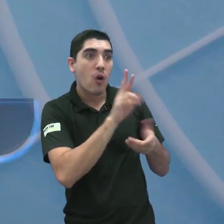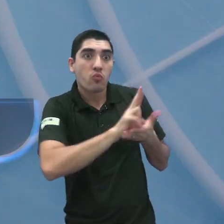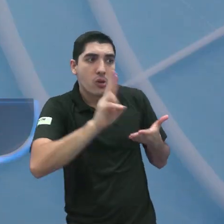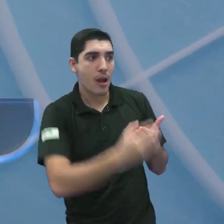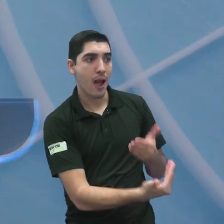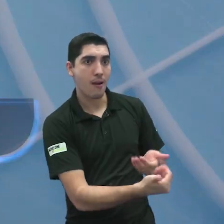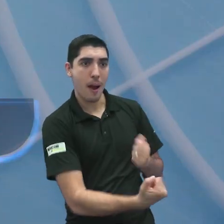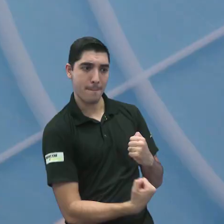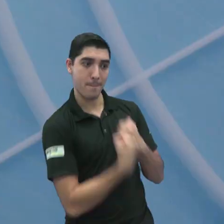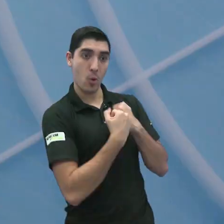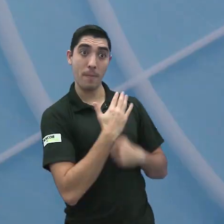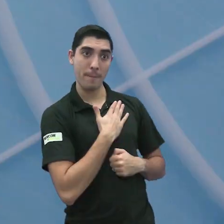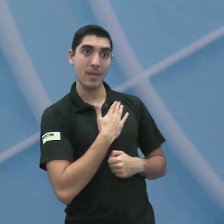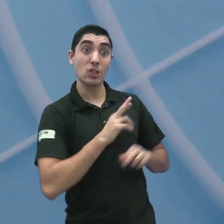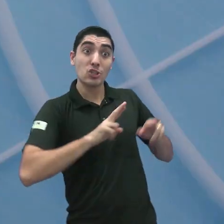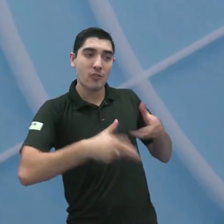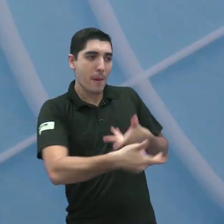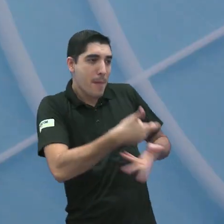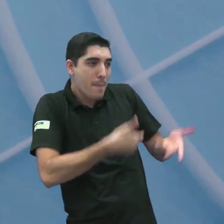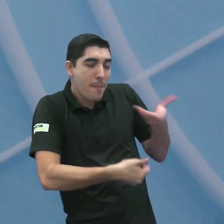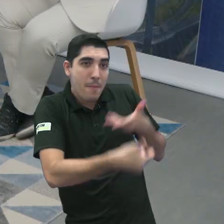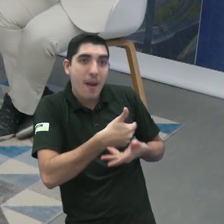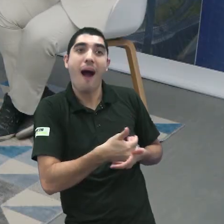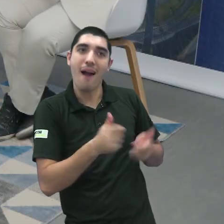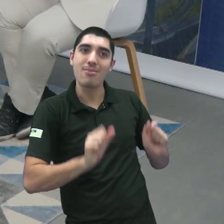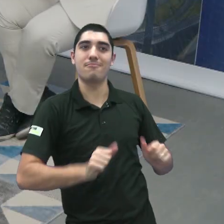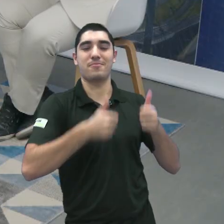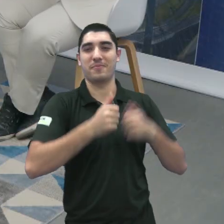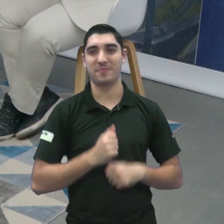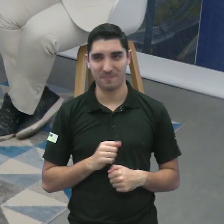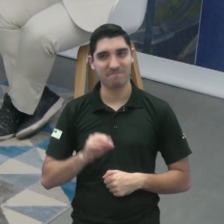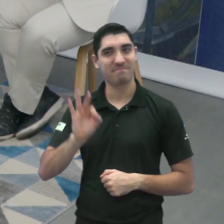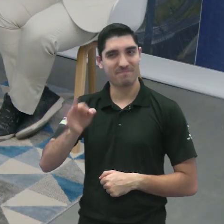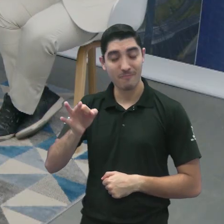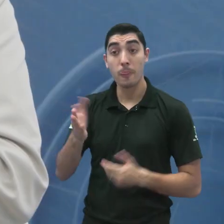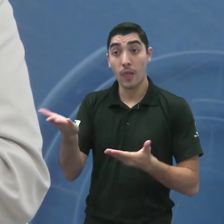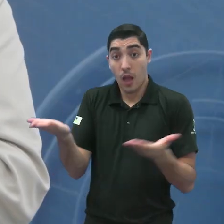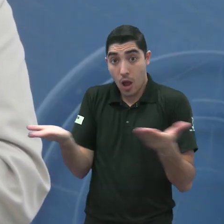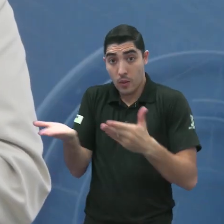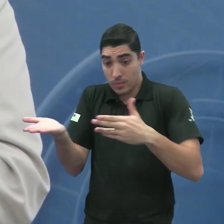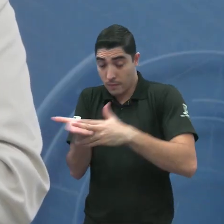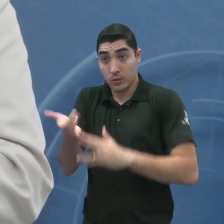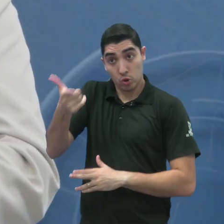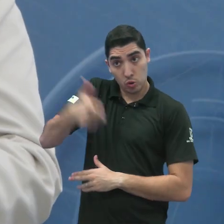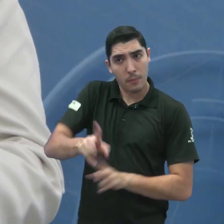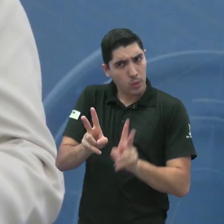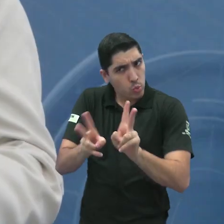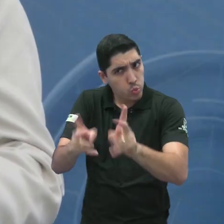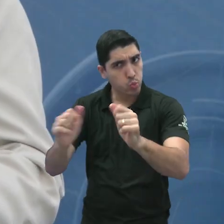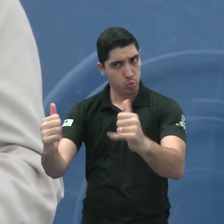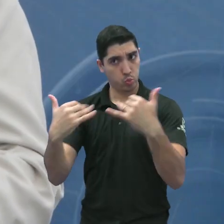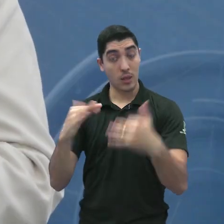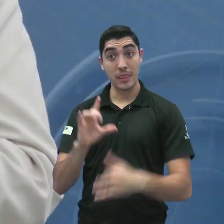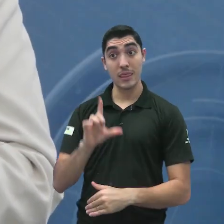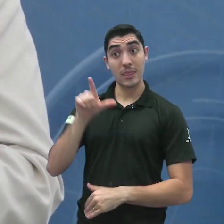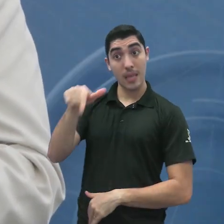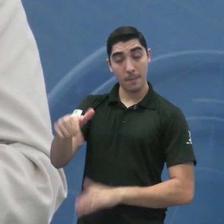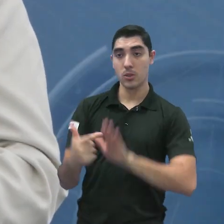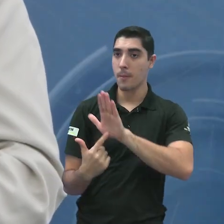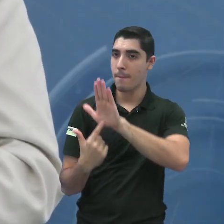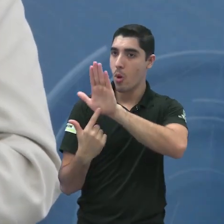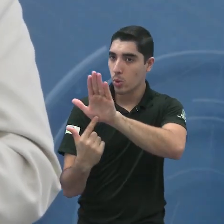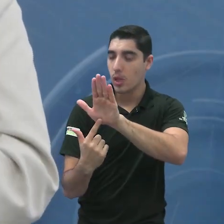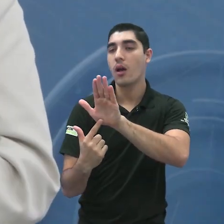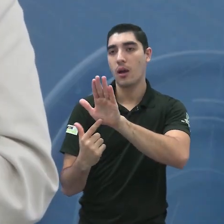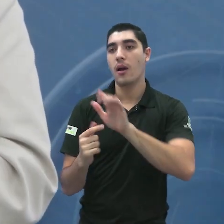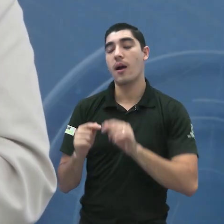de forma diferente, né? Com certeza, com certeza. Olha só, o Diálogos da Cidade faz mais uma pausa, mas não sai daí.